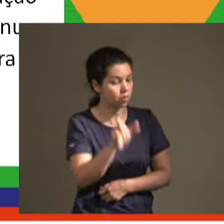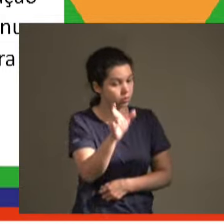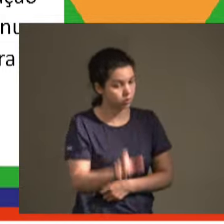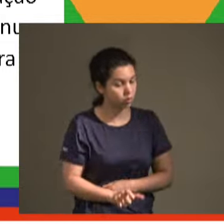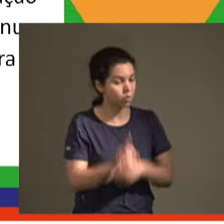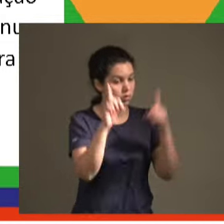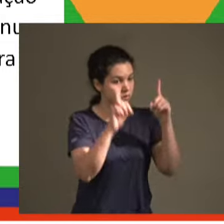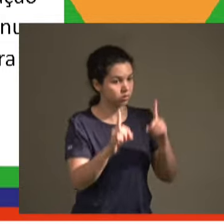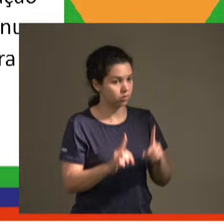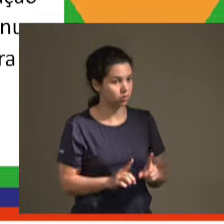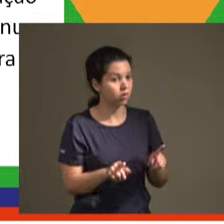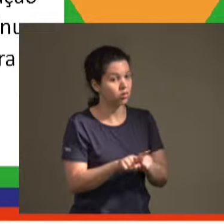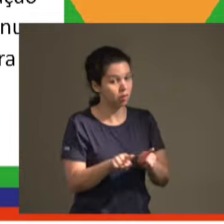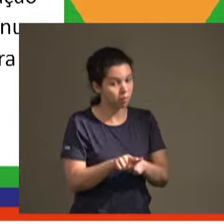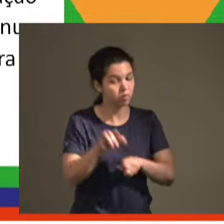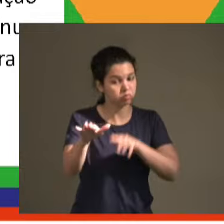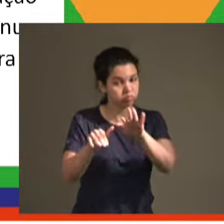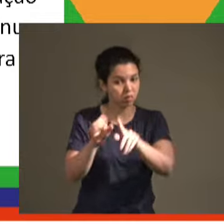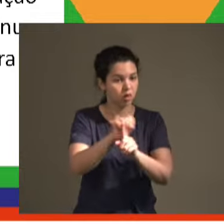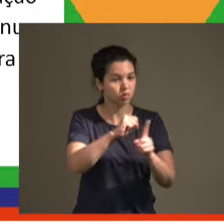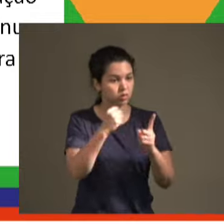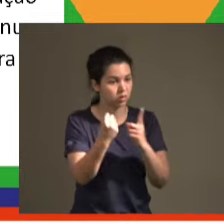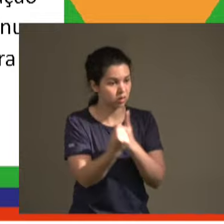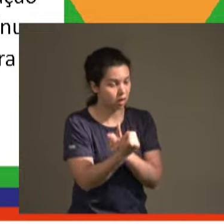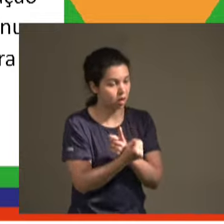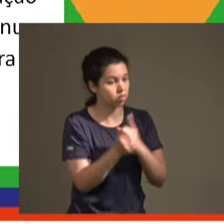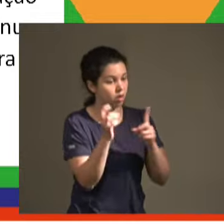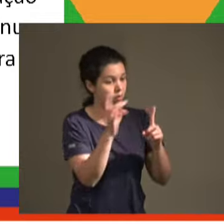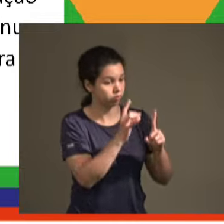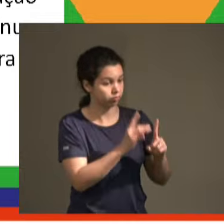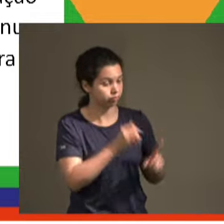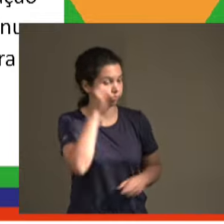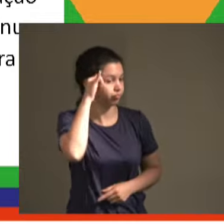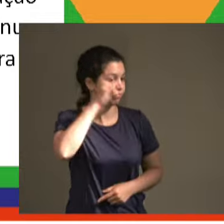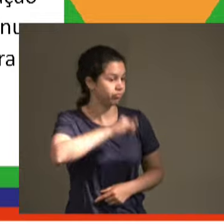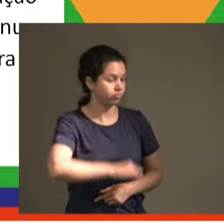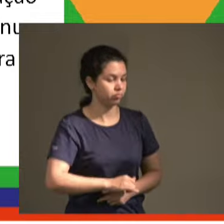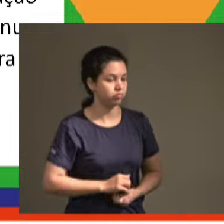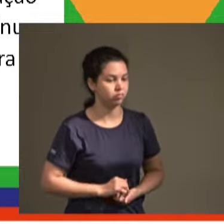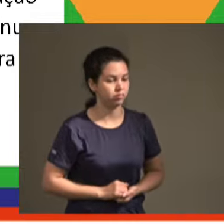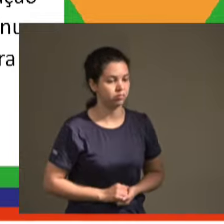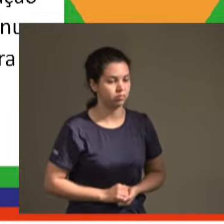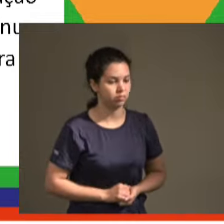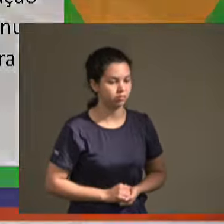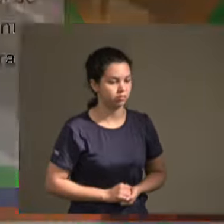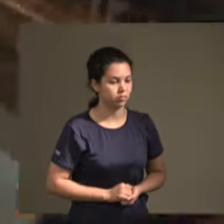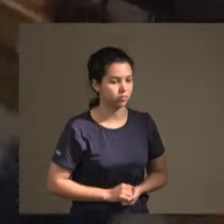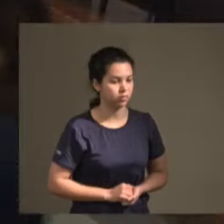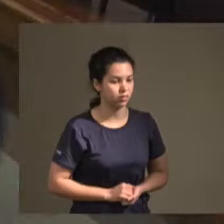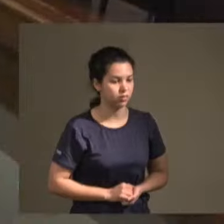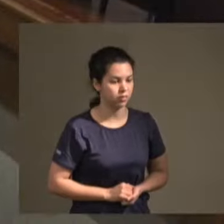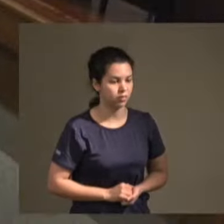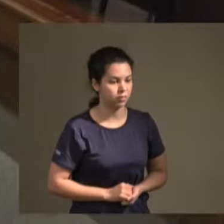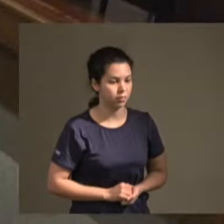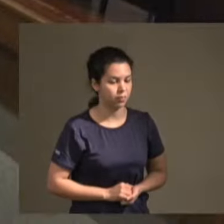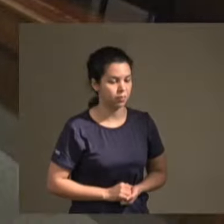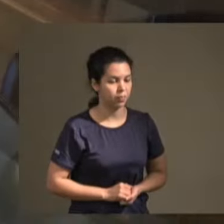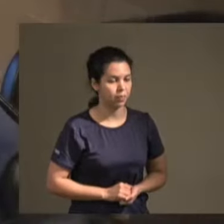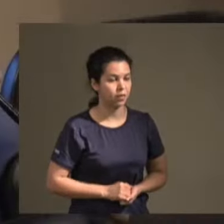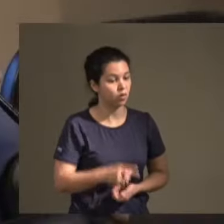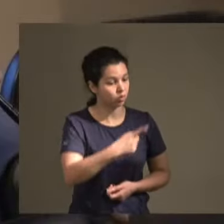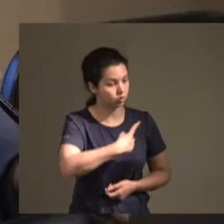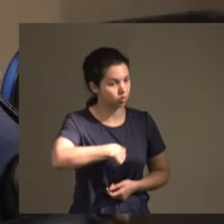para o enfrentamento ao capacitismo e à violência. Então, a gente quis colocar